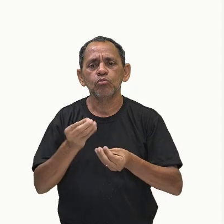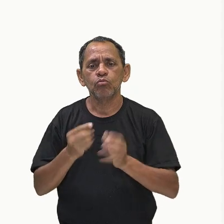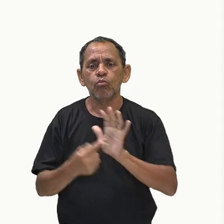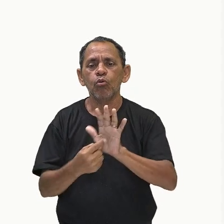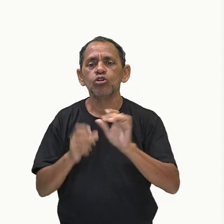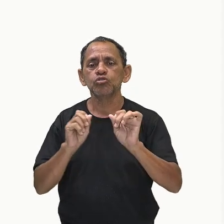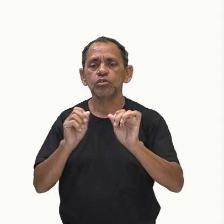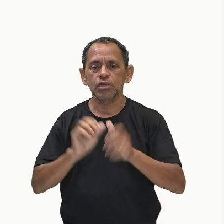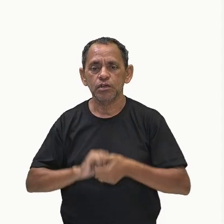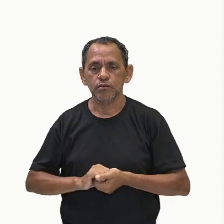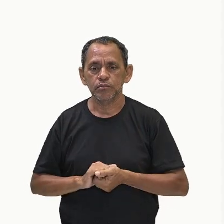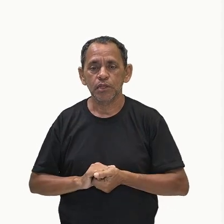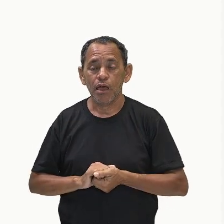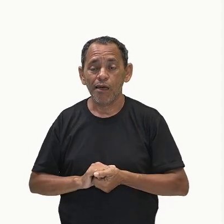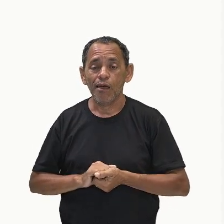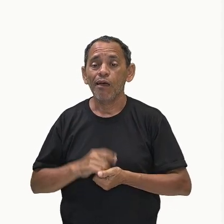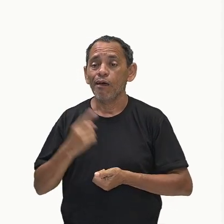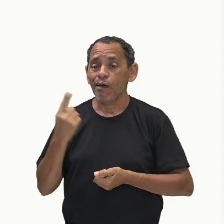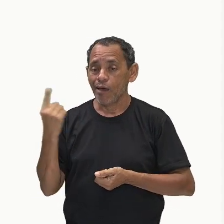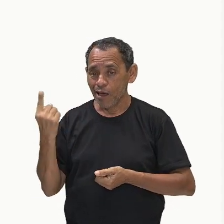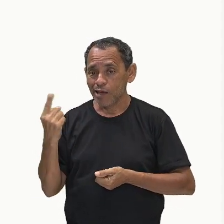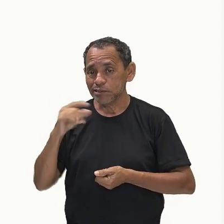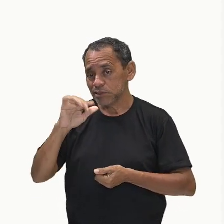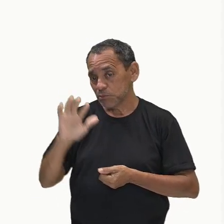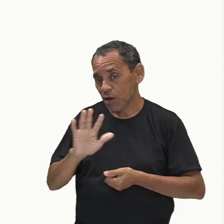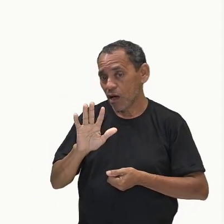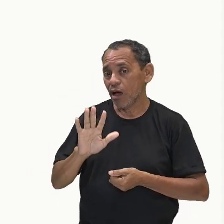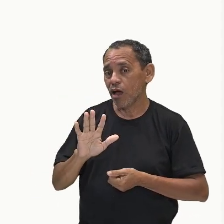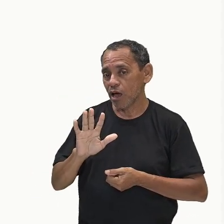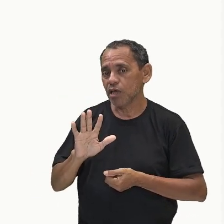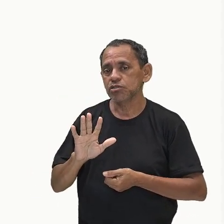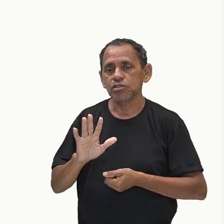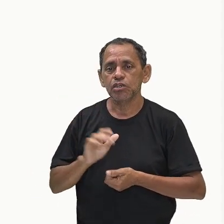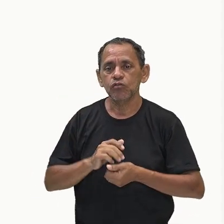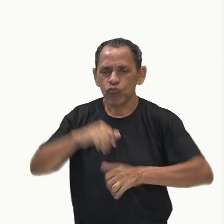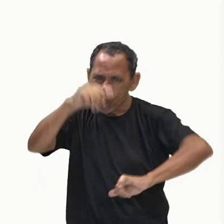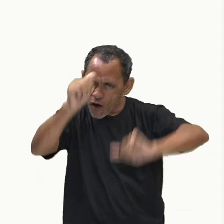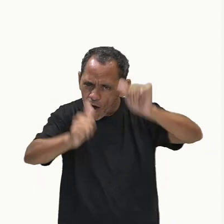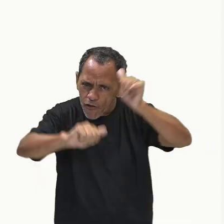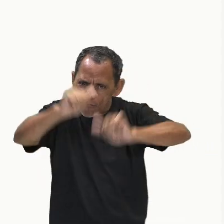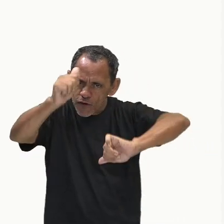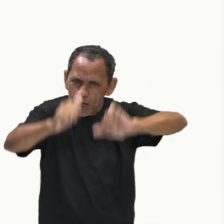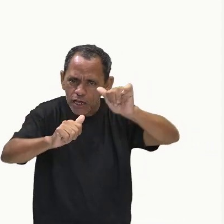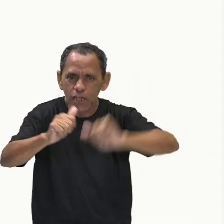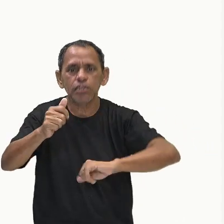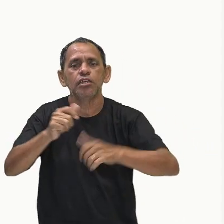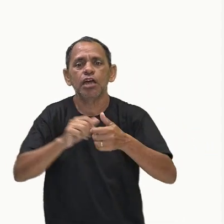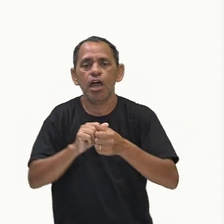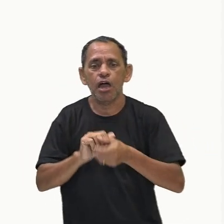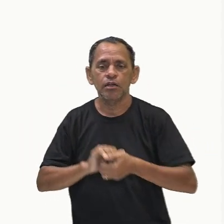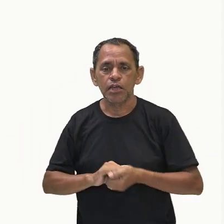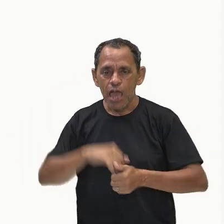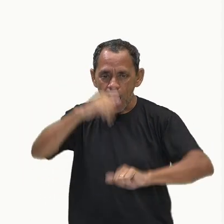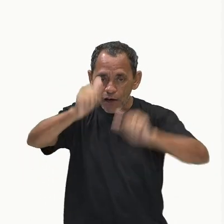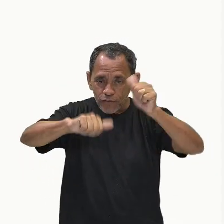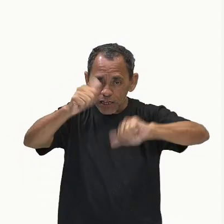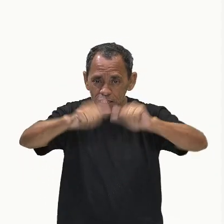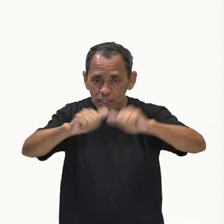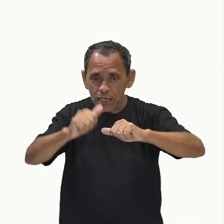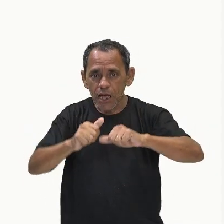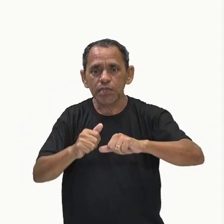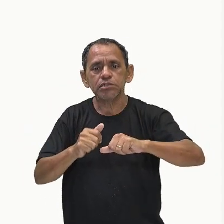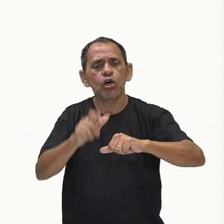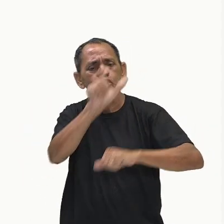imagens é que vão permitir o diagnóstico dessas doenças, tá? Então, essas imagens aí é que